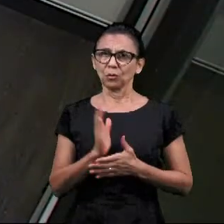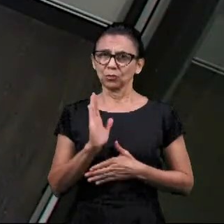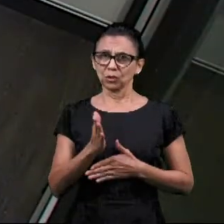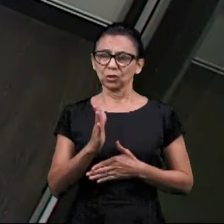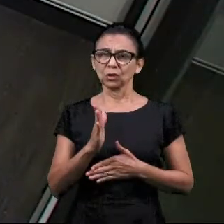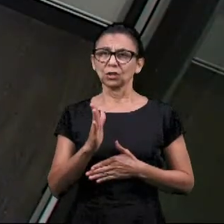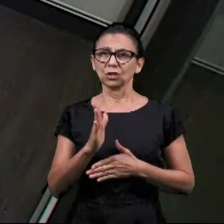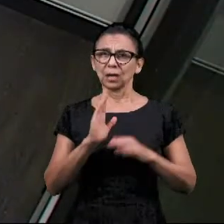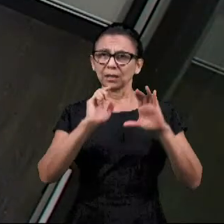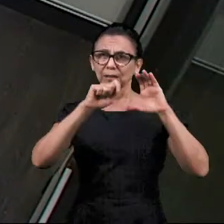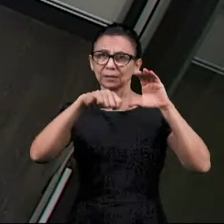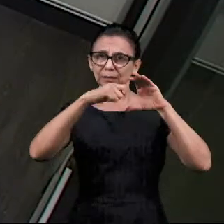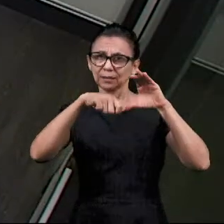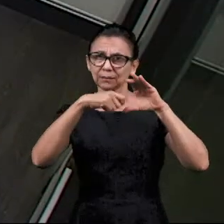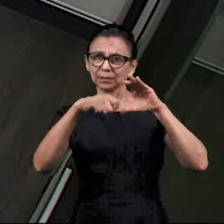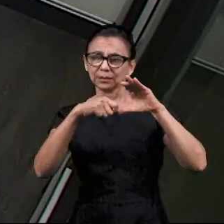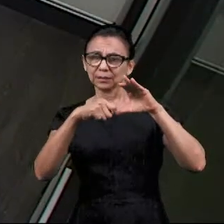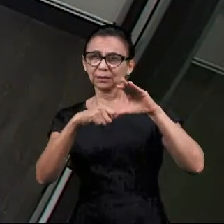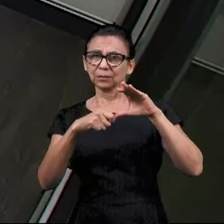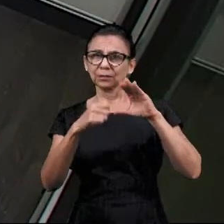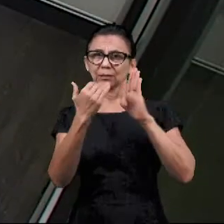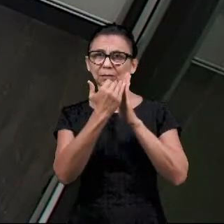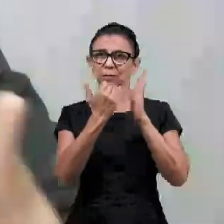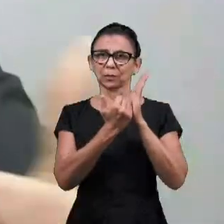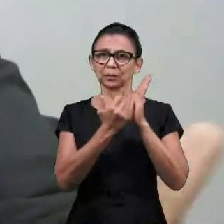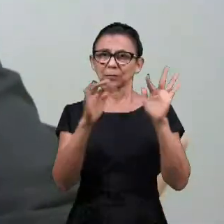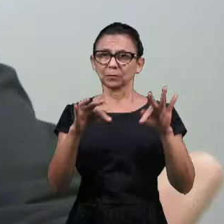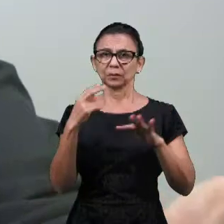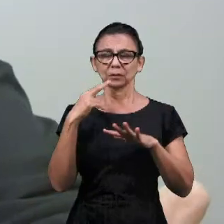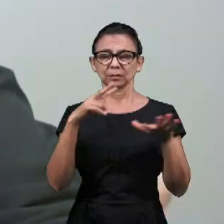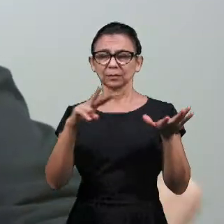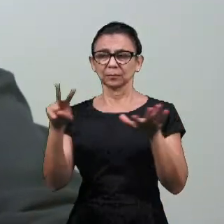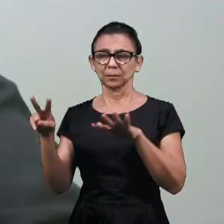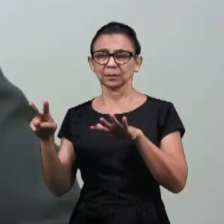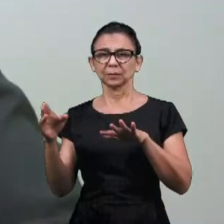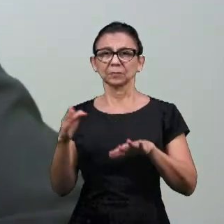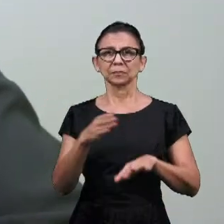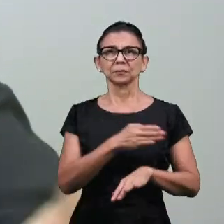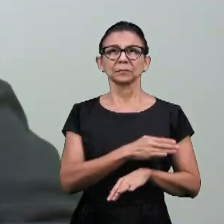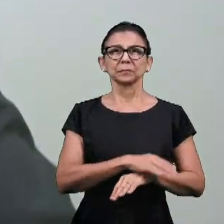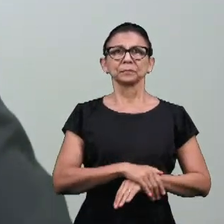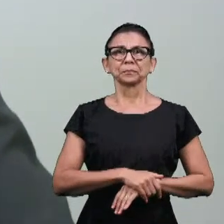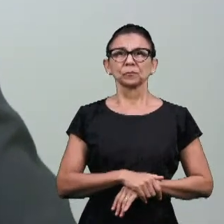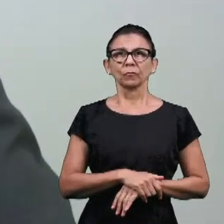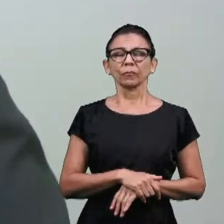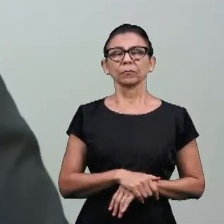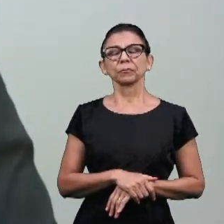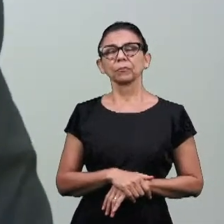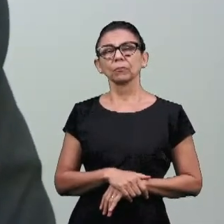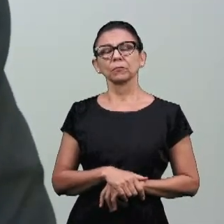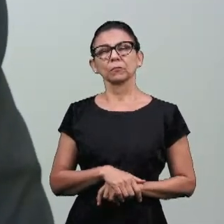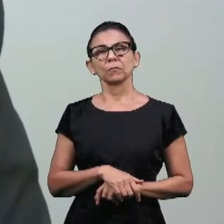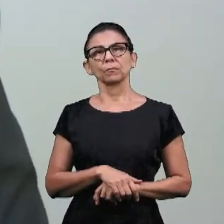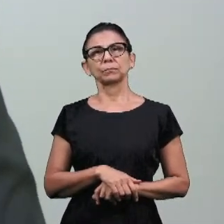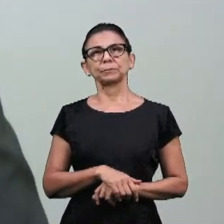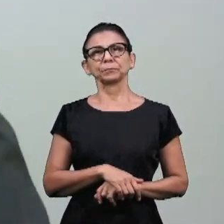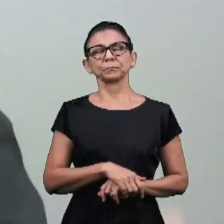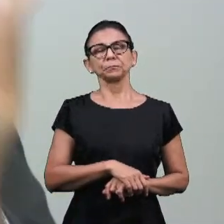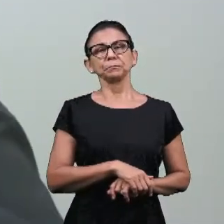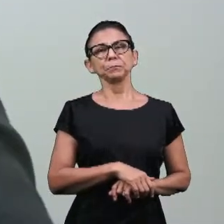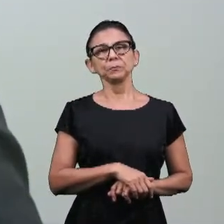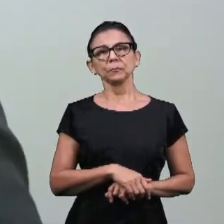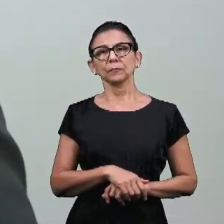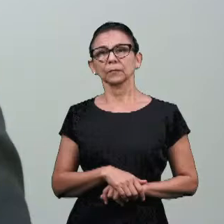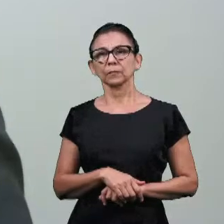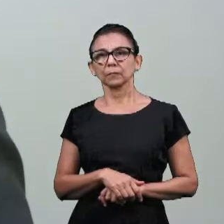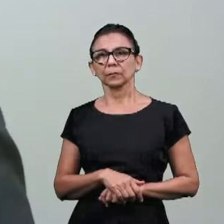o pastor Sérgio ontem falou sobre isso, né? Que o senhor ficava ali, nós conversamos, né, sobre esse novo formato. Ele falou que o senhor estava junto agora, né? Eu falei, o